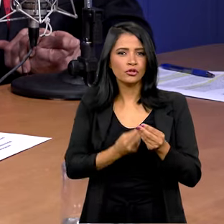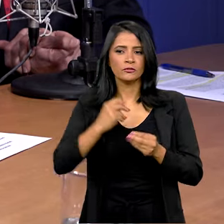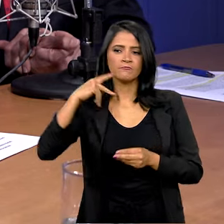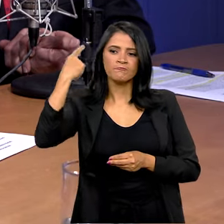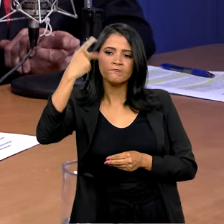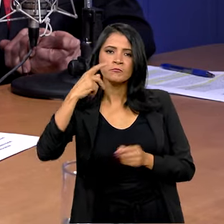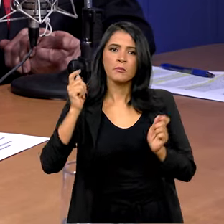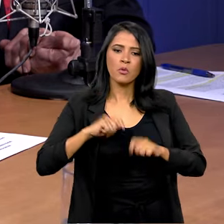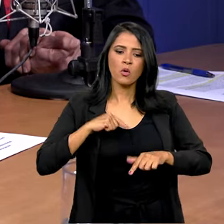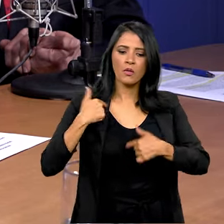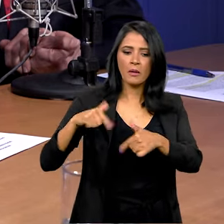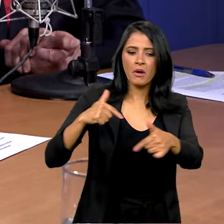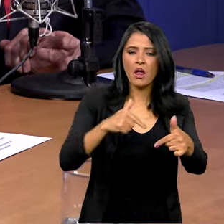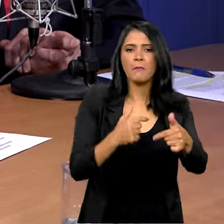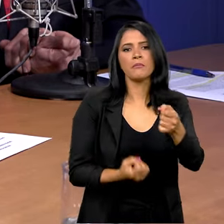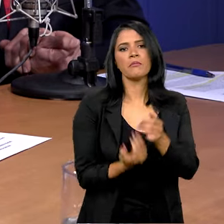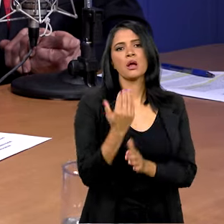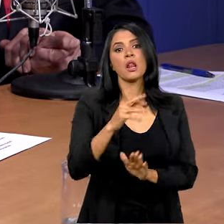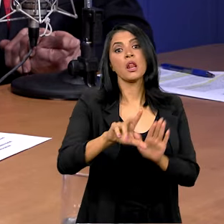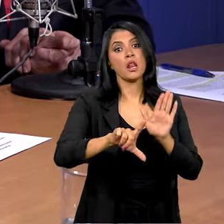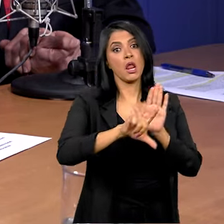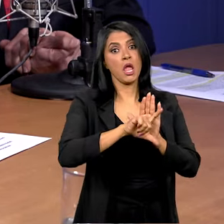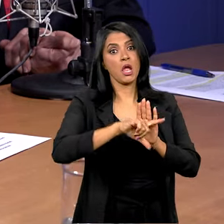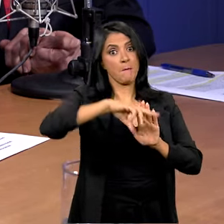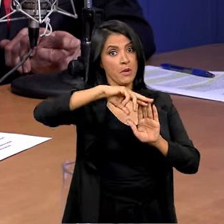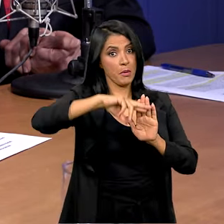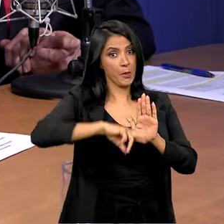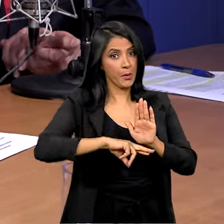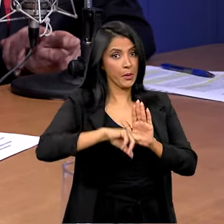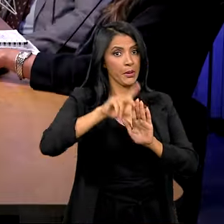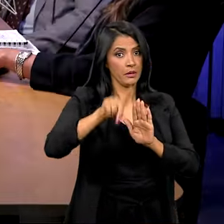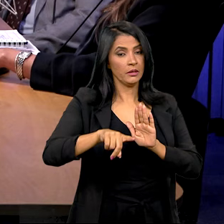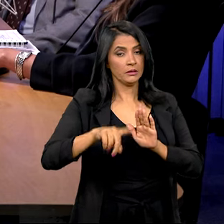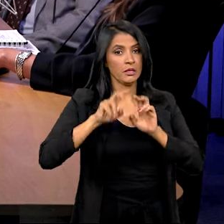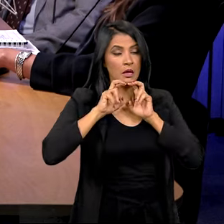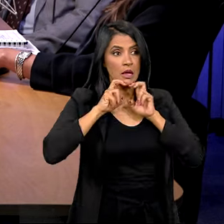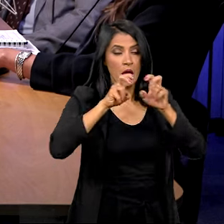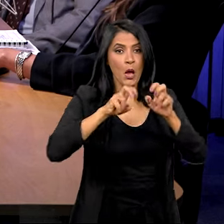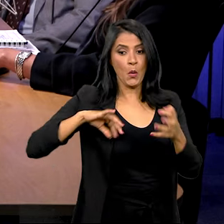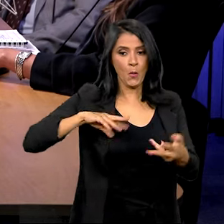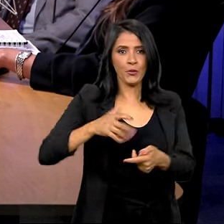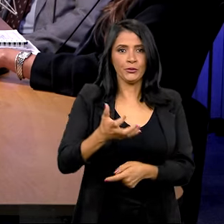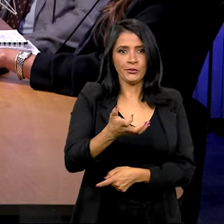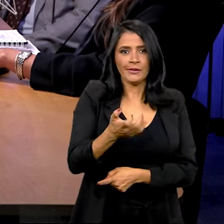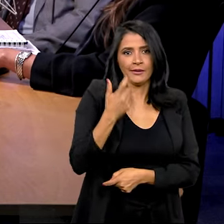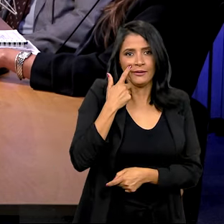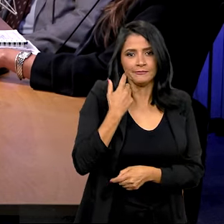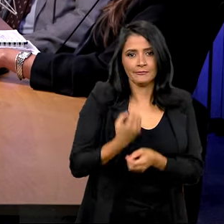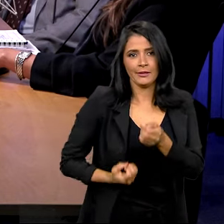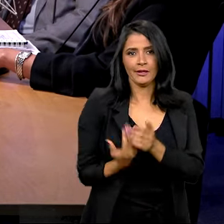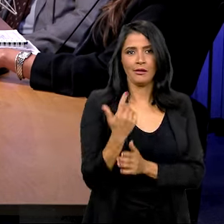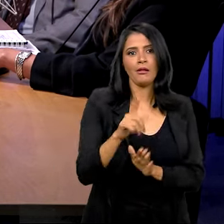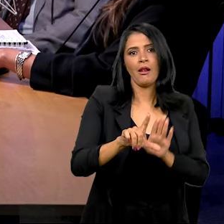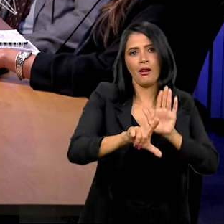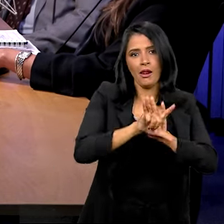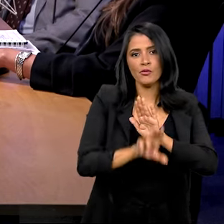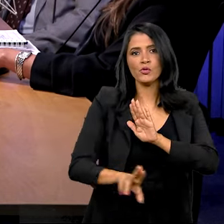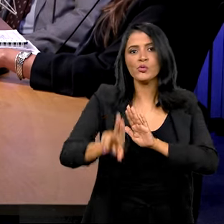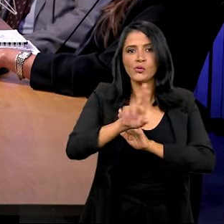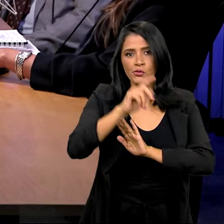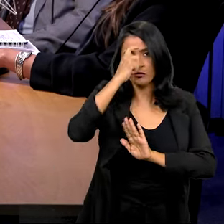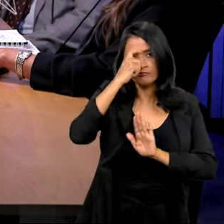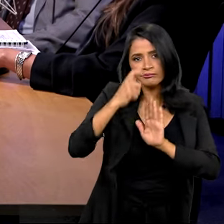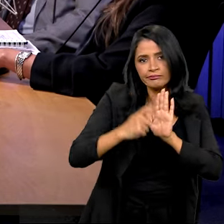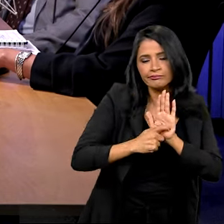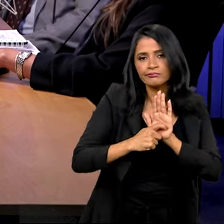parlamentos podem trabalhar para a regulação que acho que é um clamor Mundial também né Para que se regule